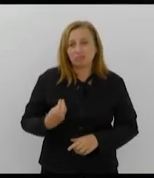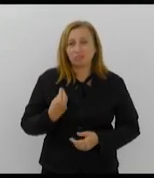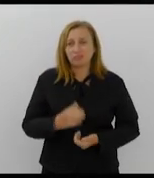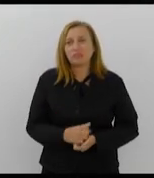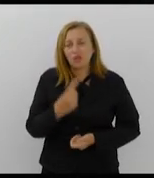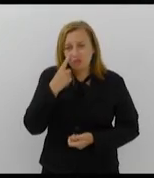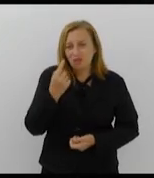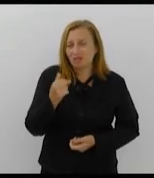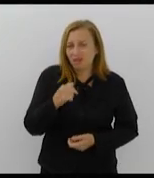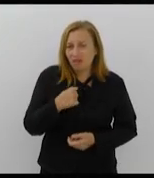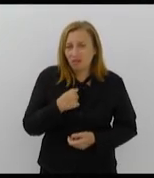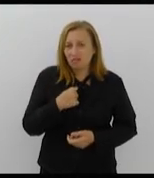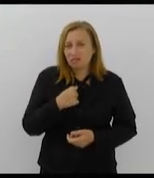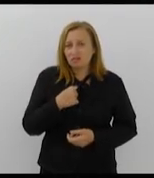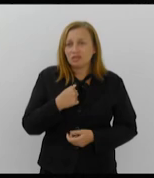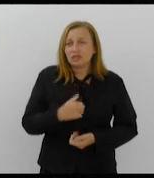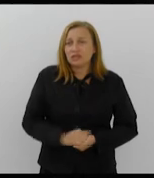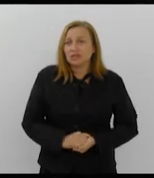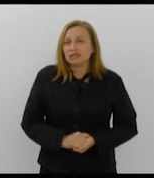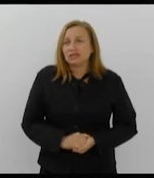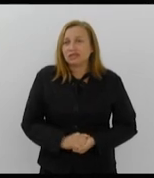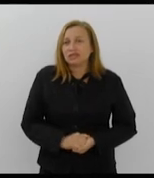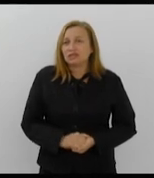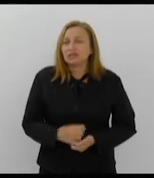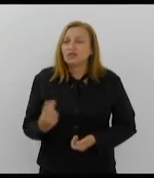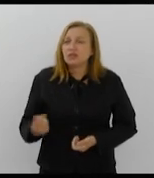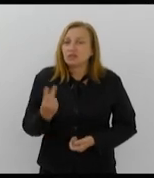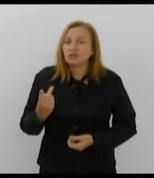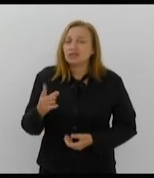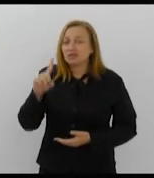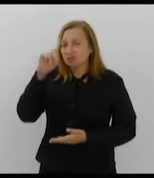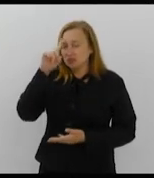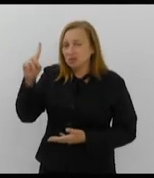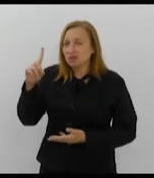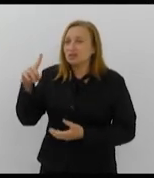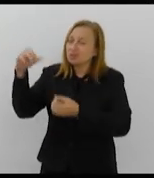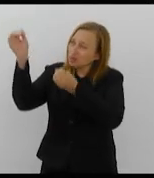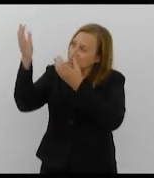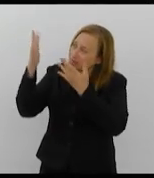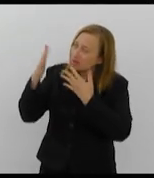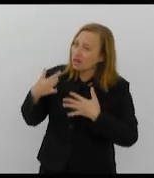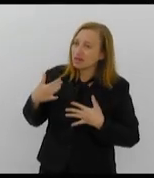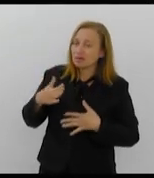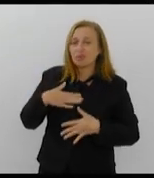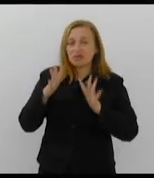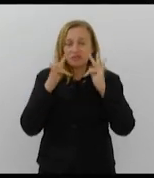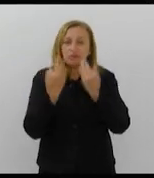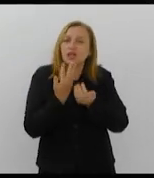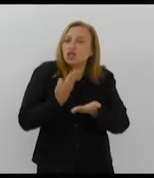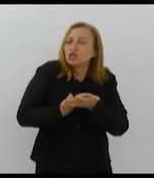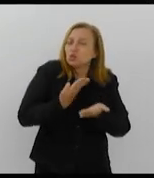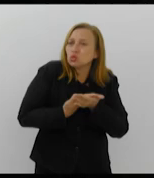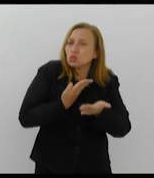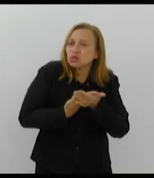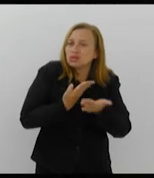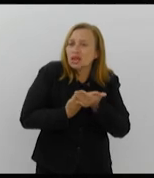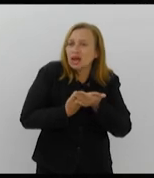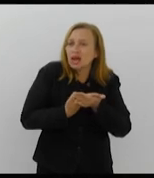eu, que fui agraciado por Deus e pela família que tenho, de estudar e estar ali, eu tenho